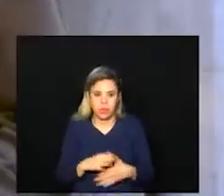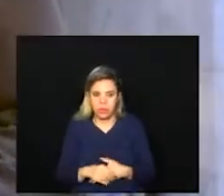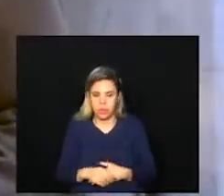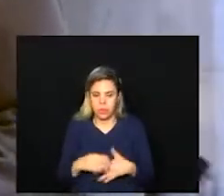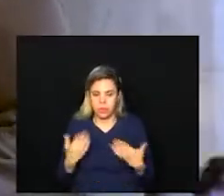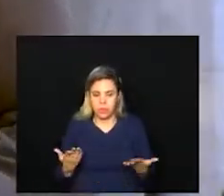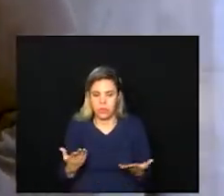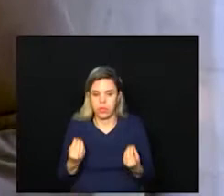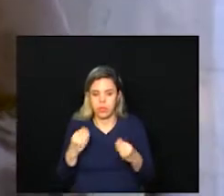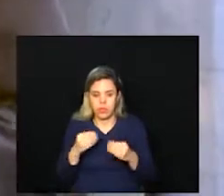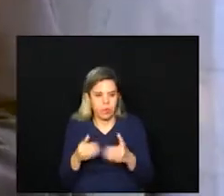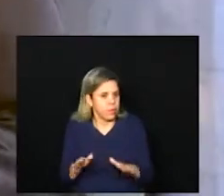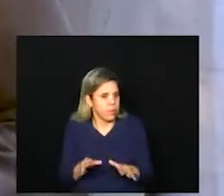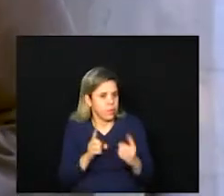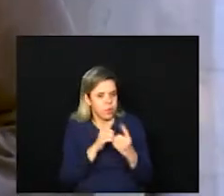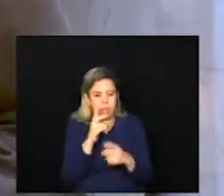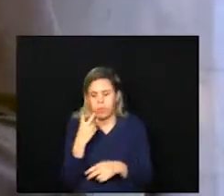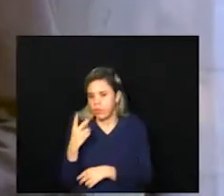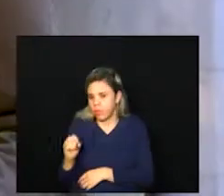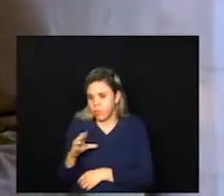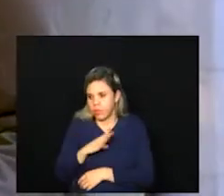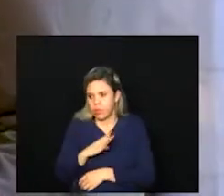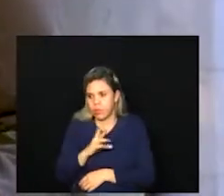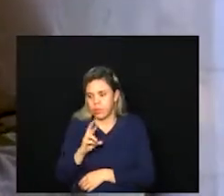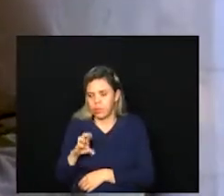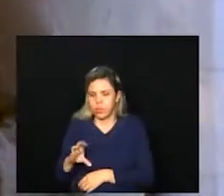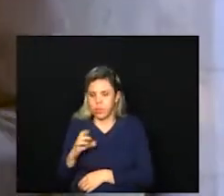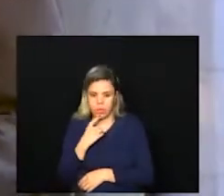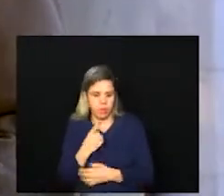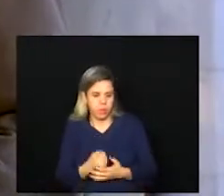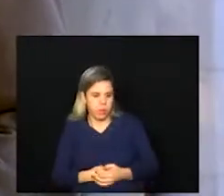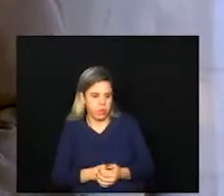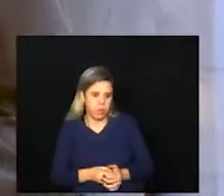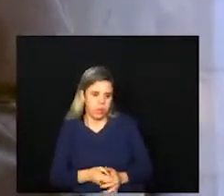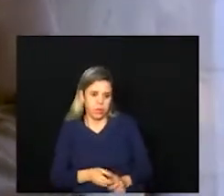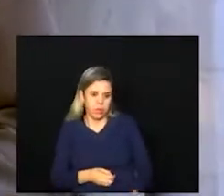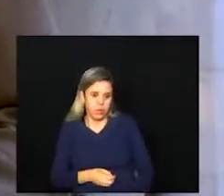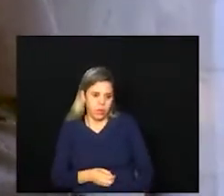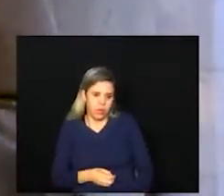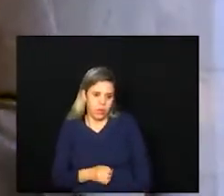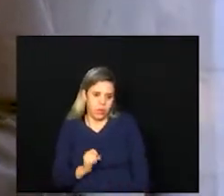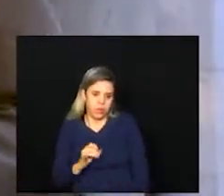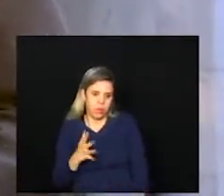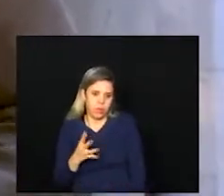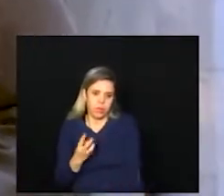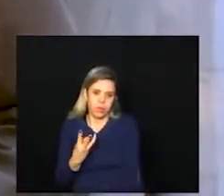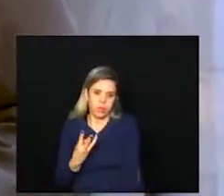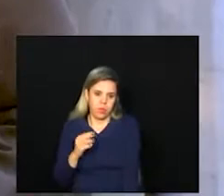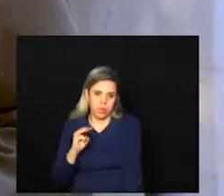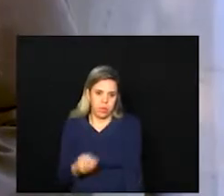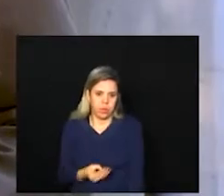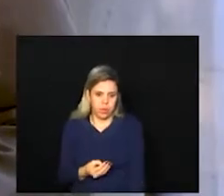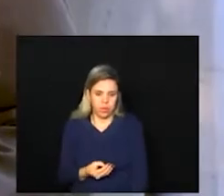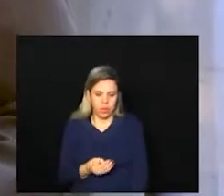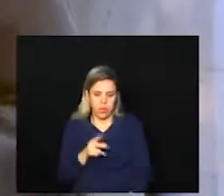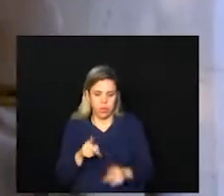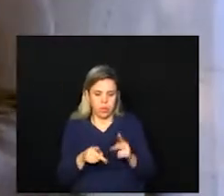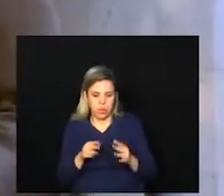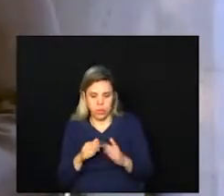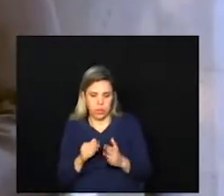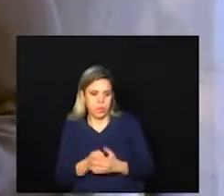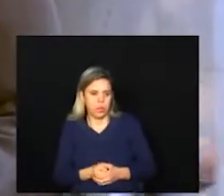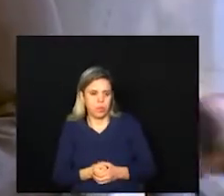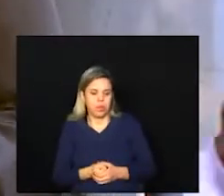quando instalado, vai atender 20 cidades da região metropolitana de Campinas, cerca de 3 milhões de habitantes.